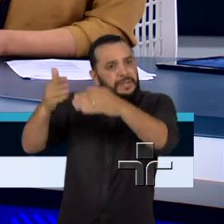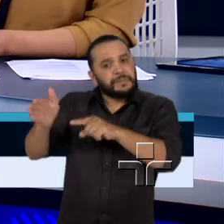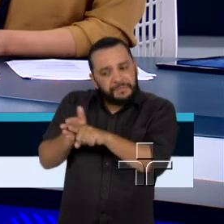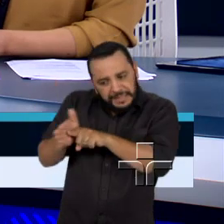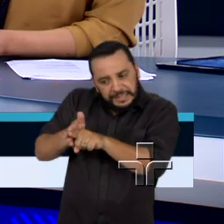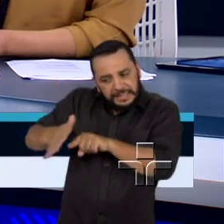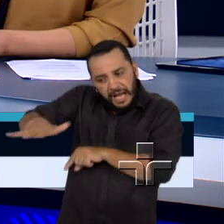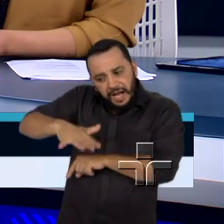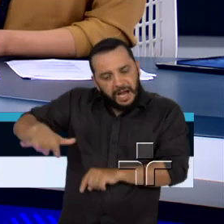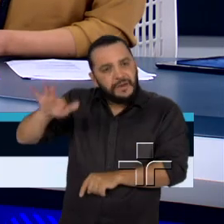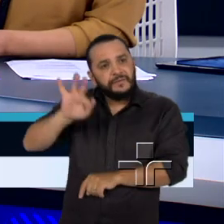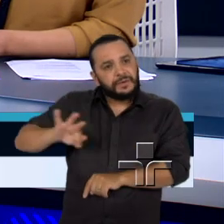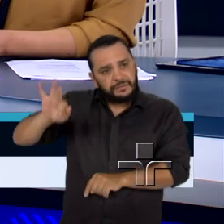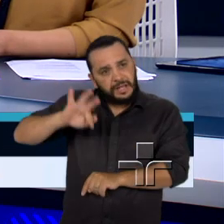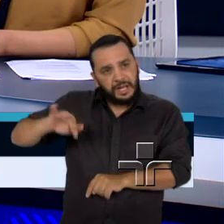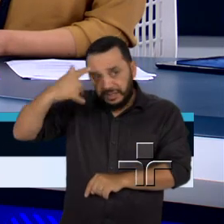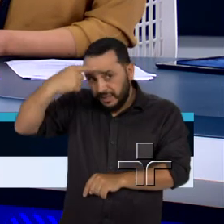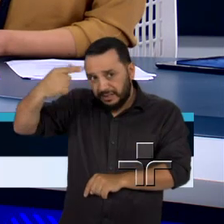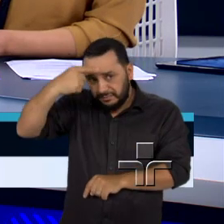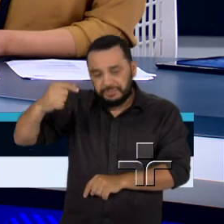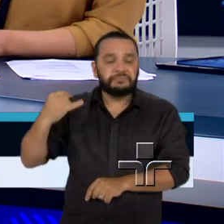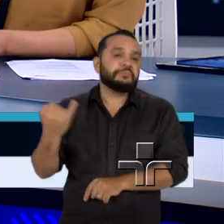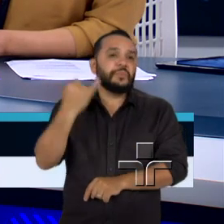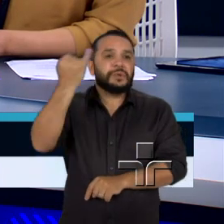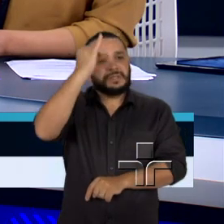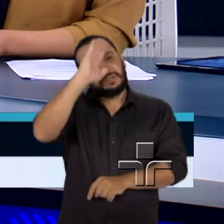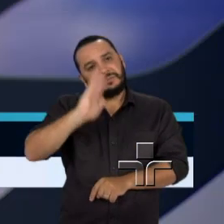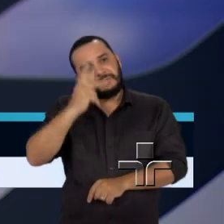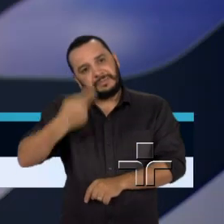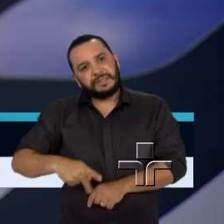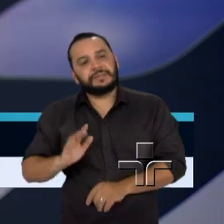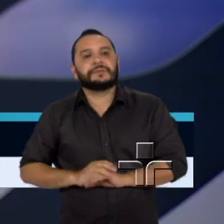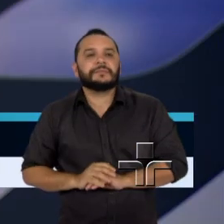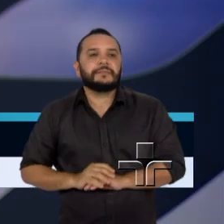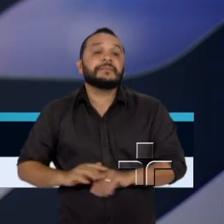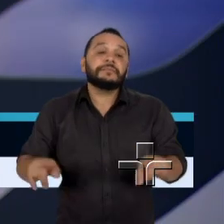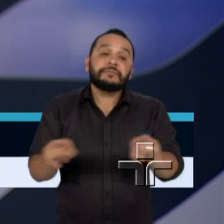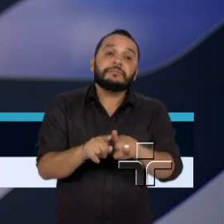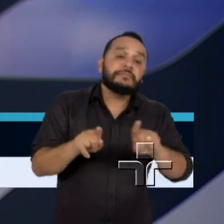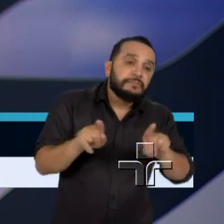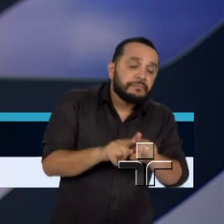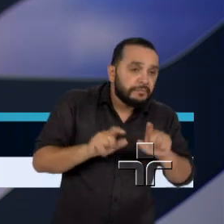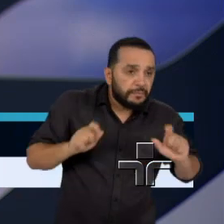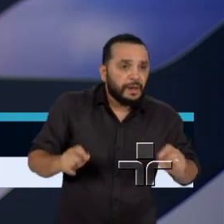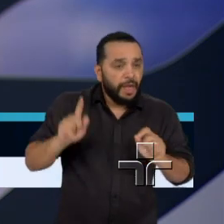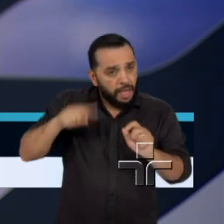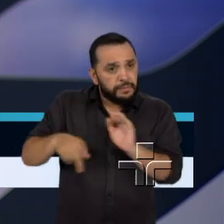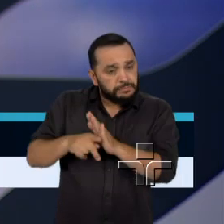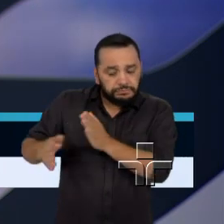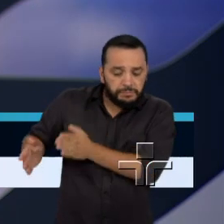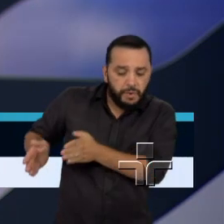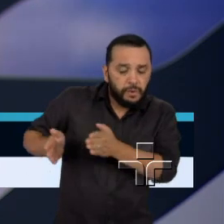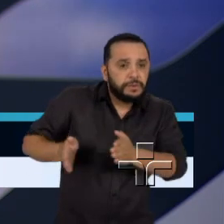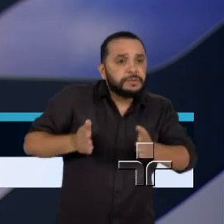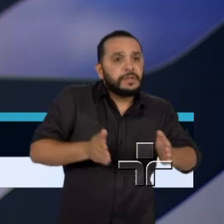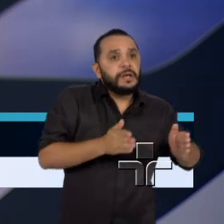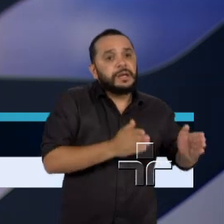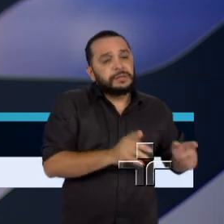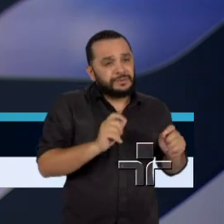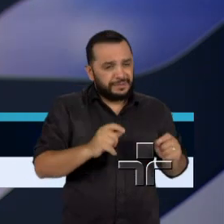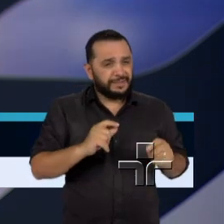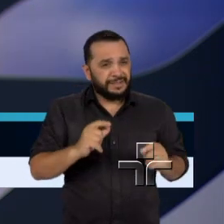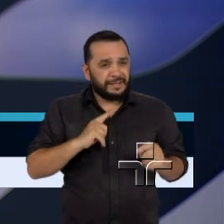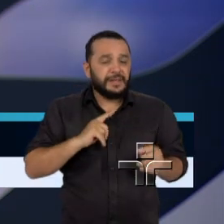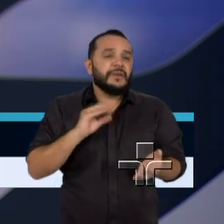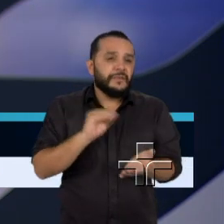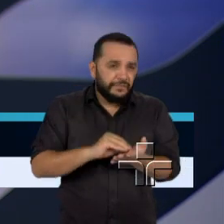Isso é fundamental para o país. Agora, por outro lado, eu também vejo isso como parte de um processo de crise fiscal